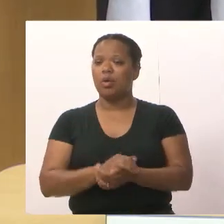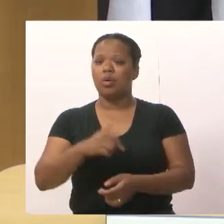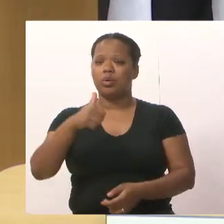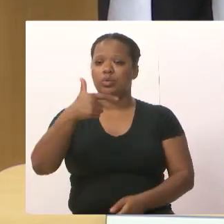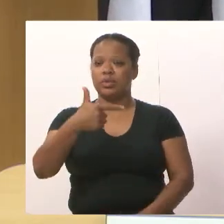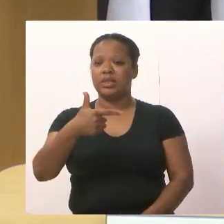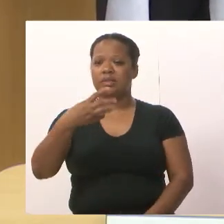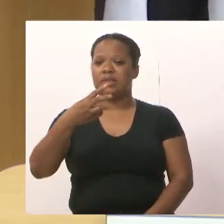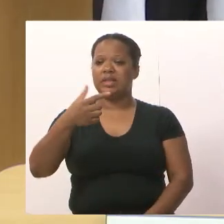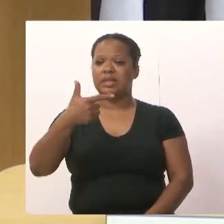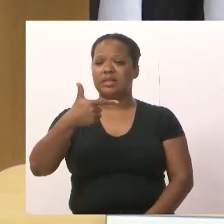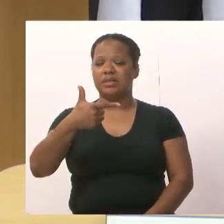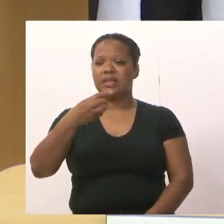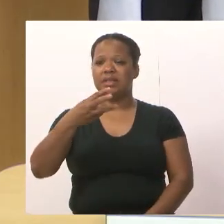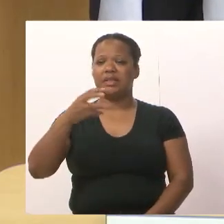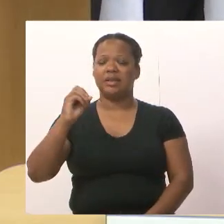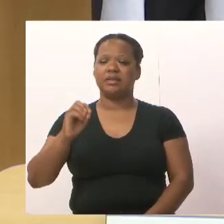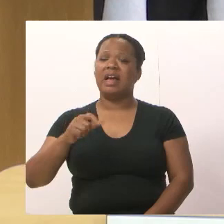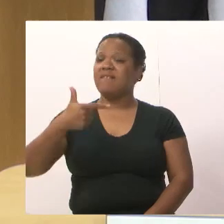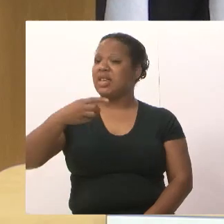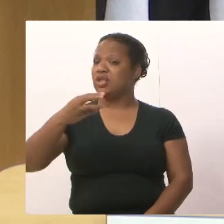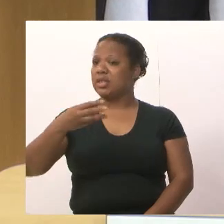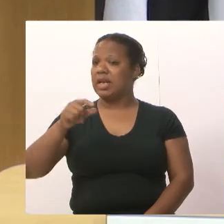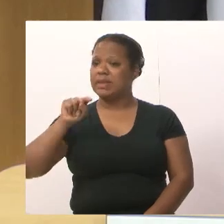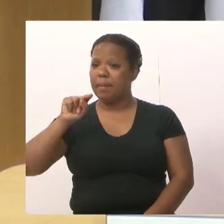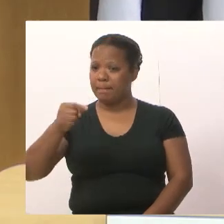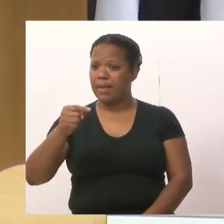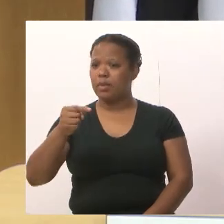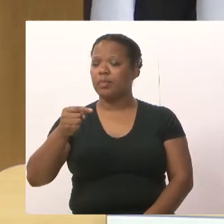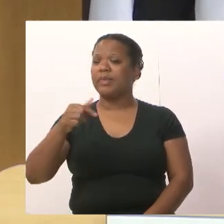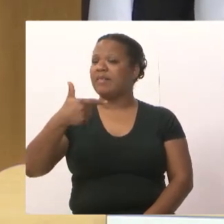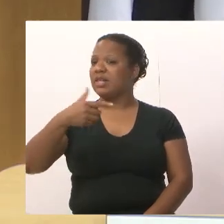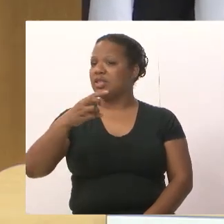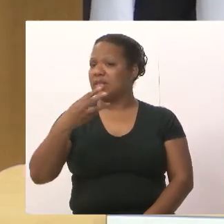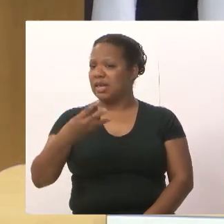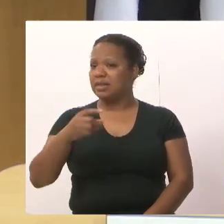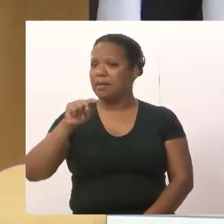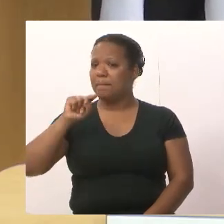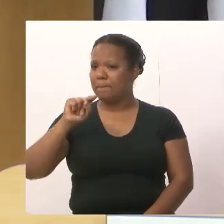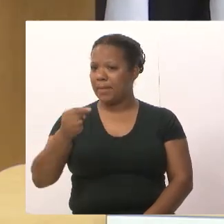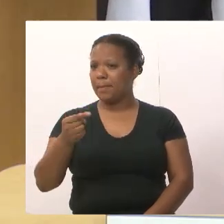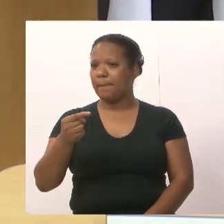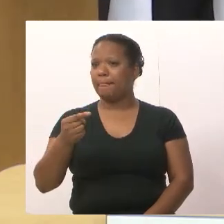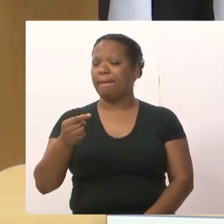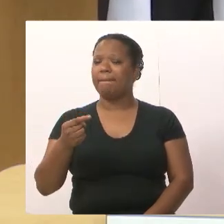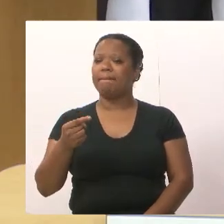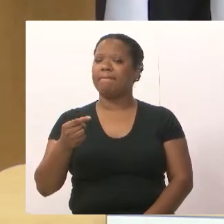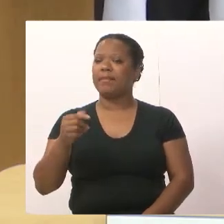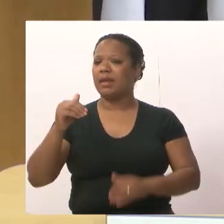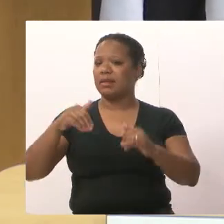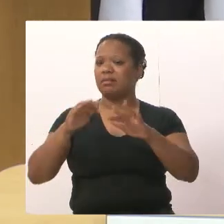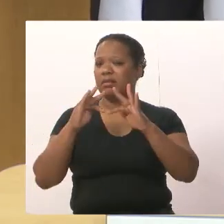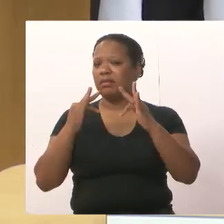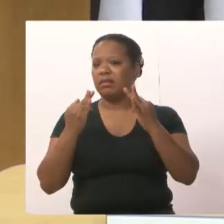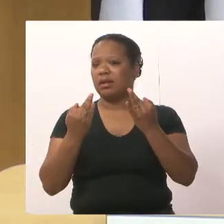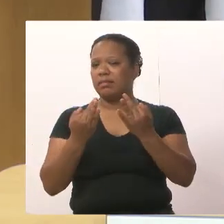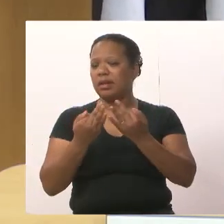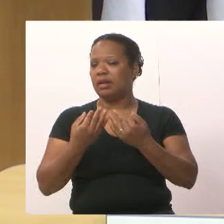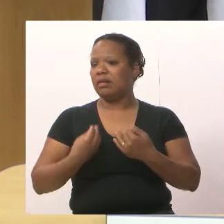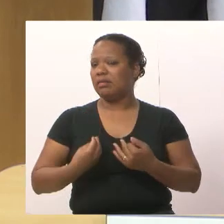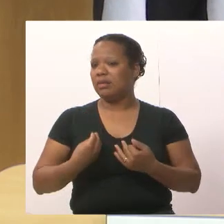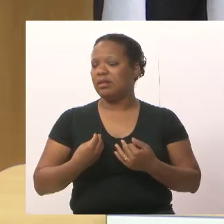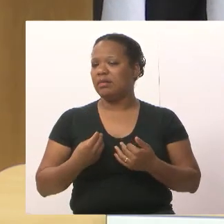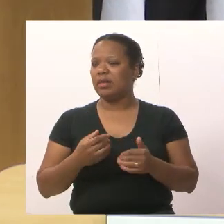mil habitantes, 10%, 23 mil. 23 mil, vamos colocar no âmbito da família que vive essa realidade